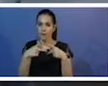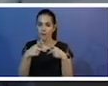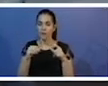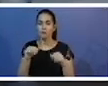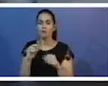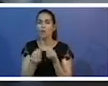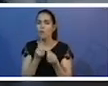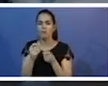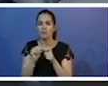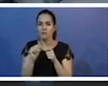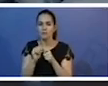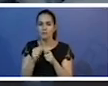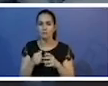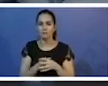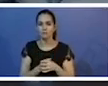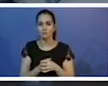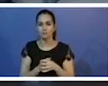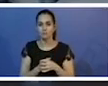aqui bonitinho.